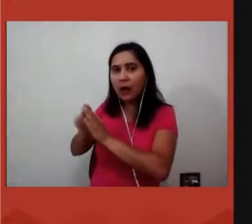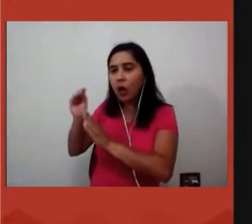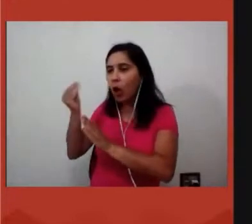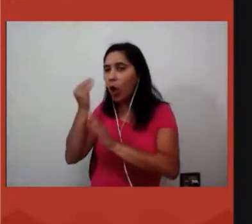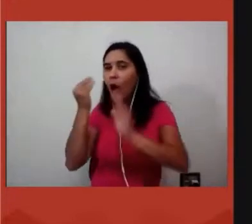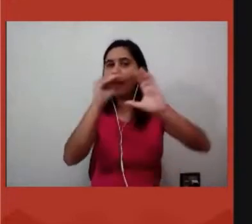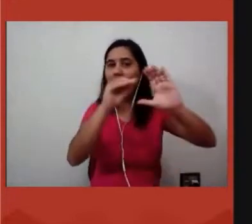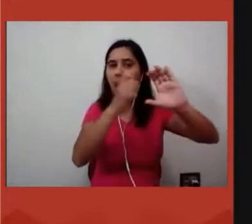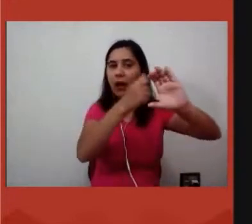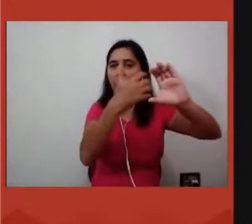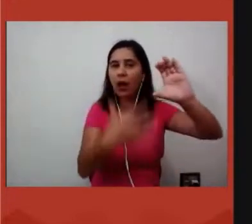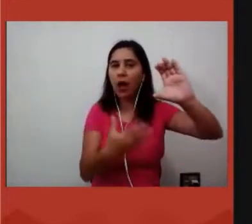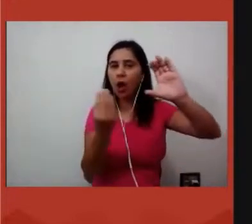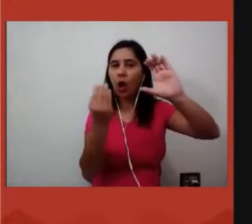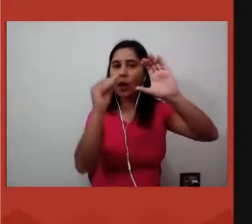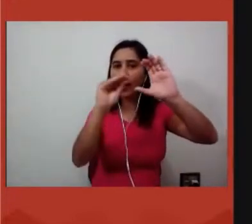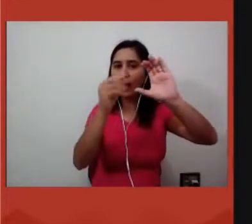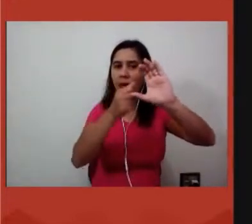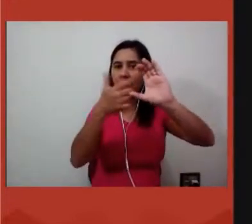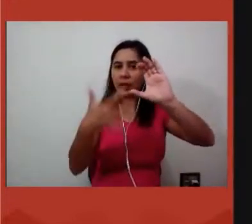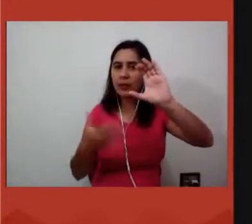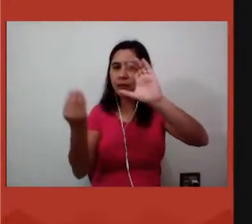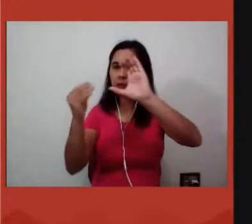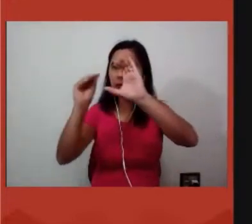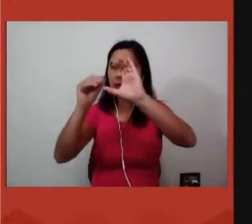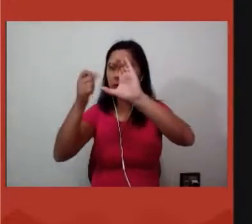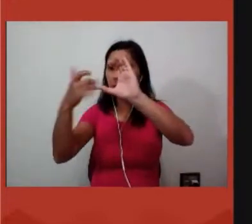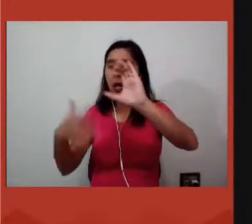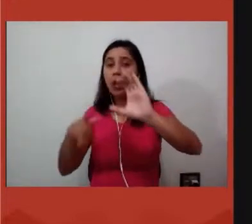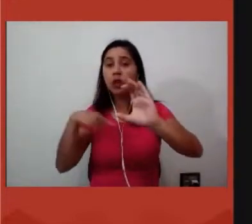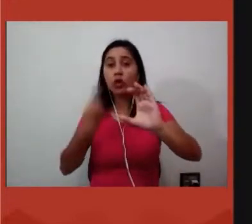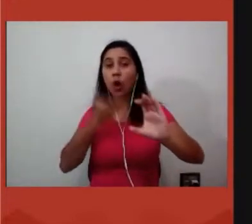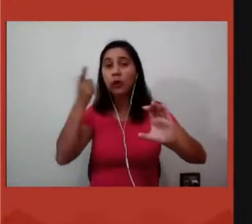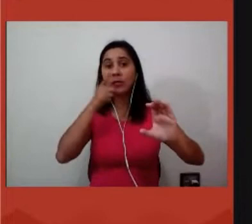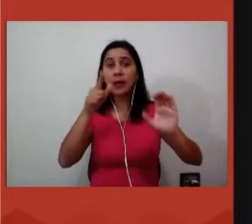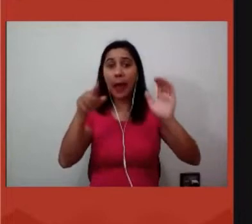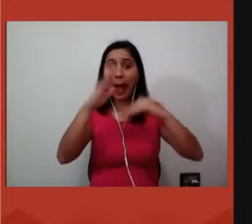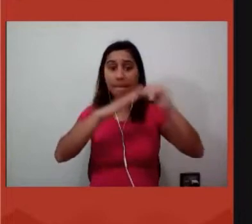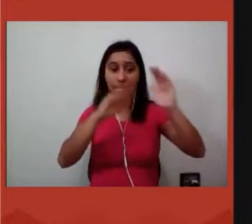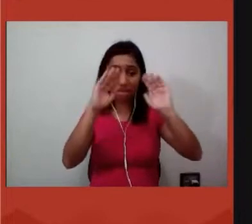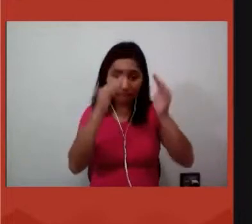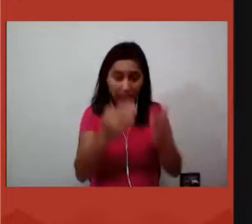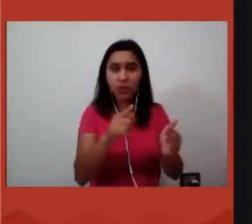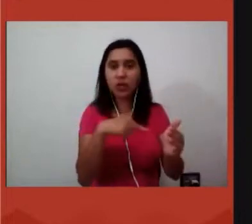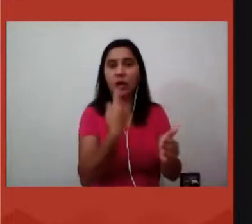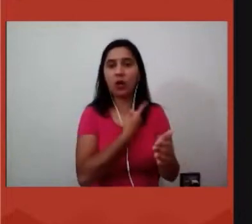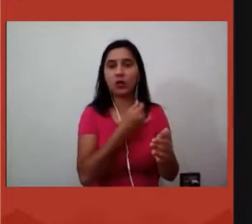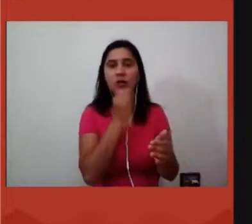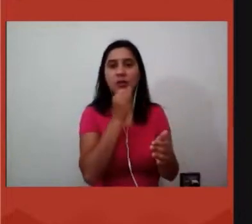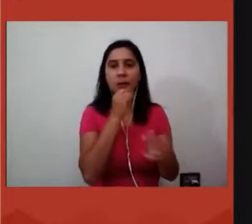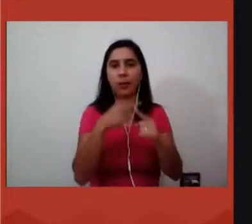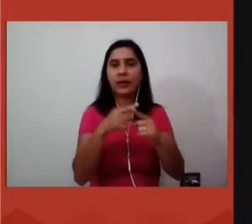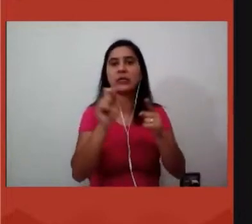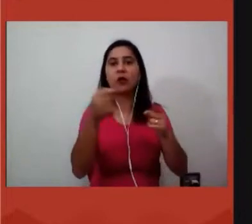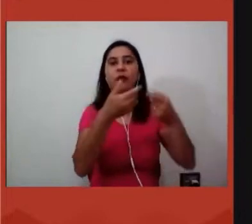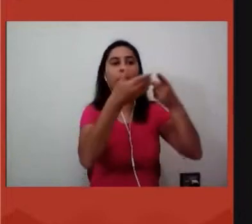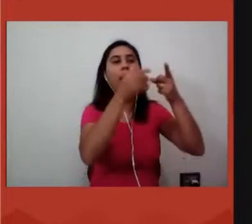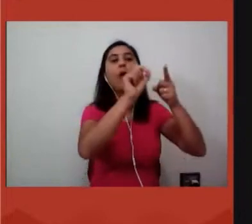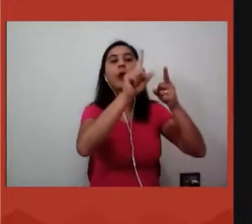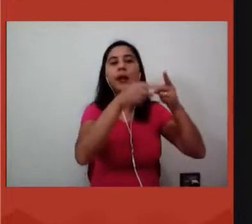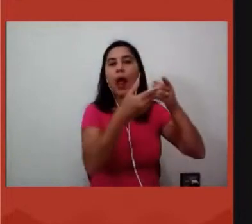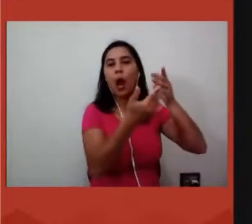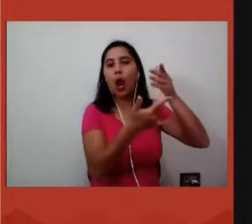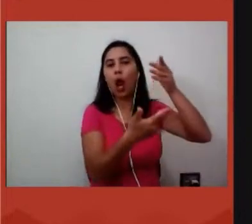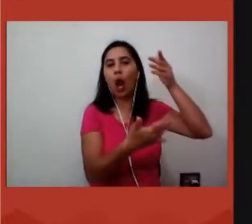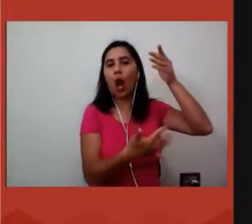um deles para a gente conseguir depois aplicar para o nosso caso. Senão a gente chega com um conceito super aberto do que é reologia, do que é líquido, do que é